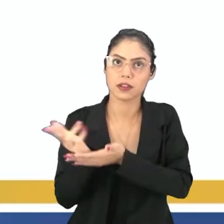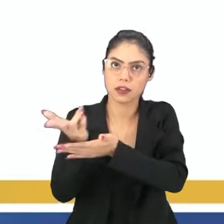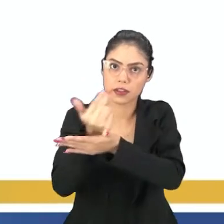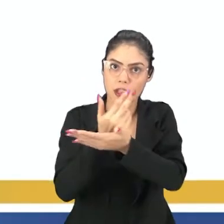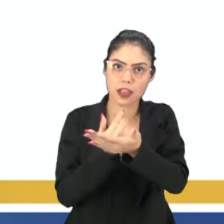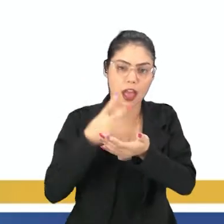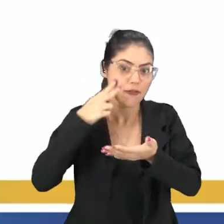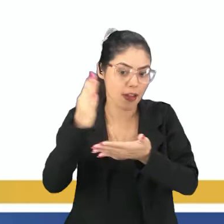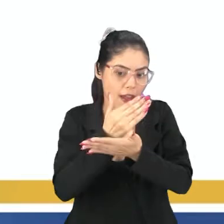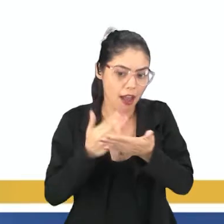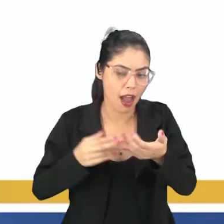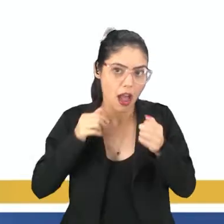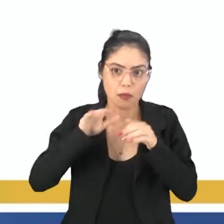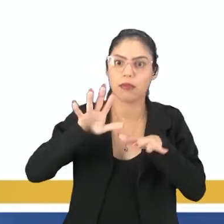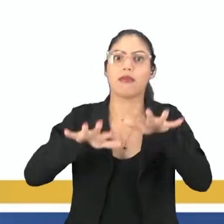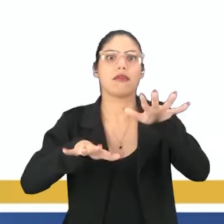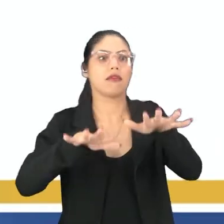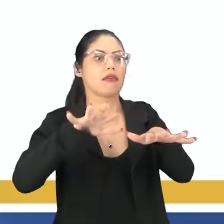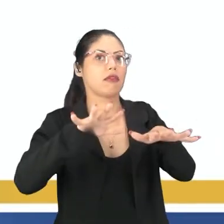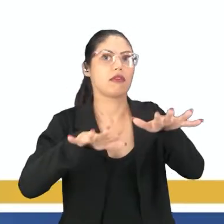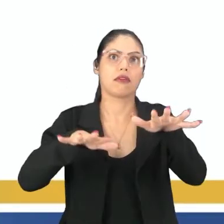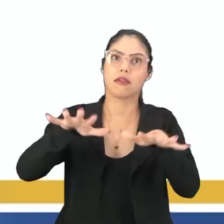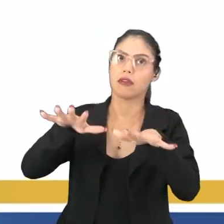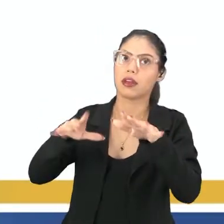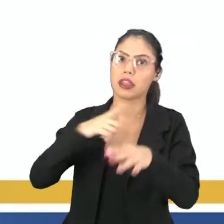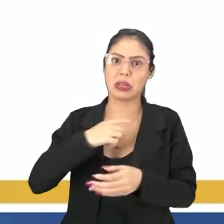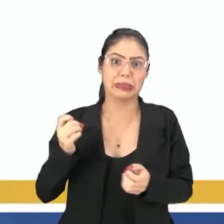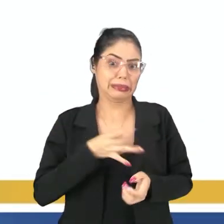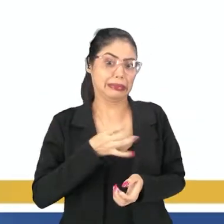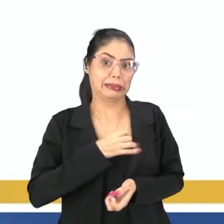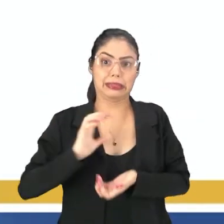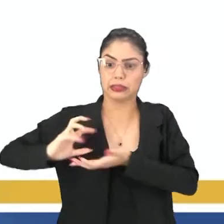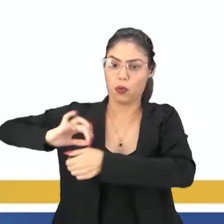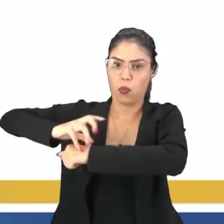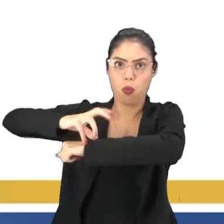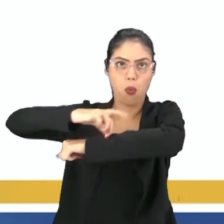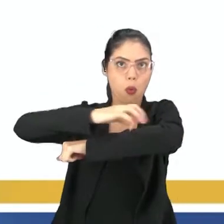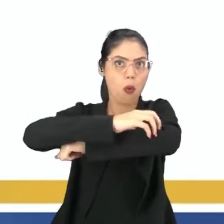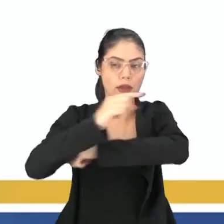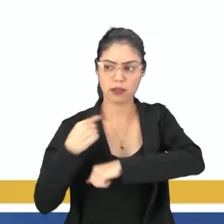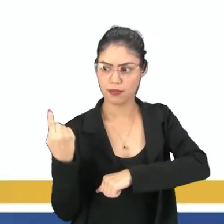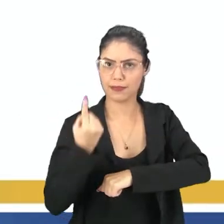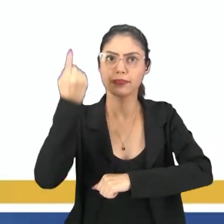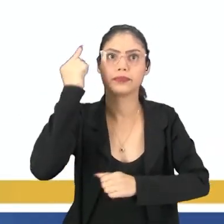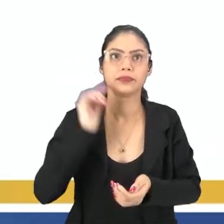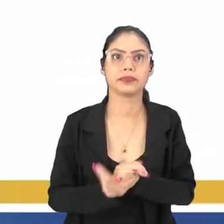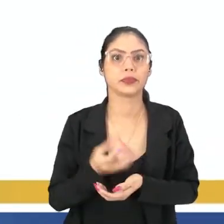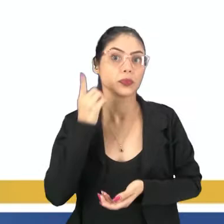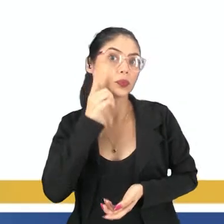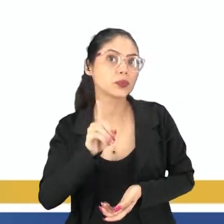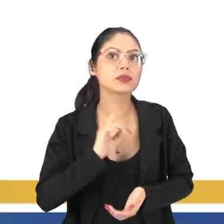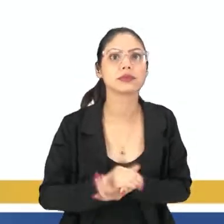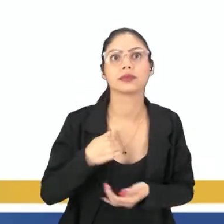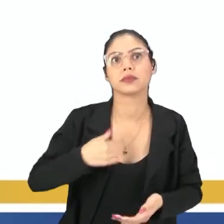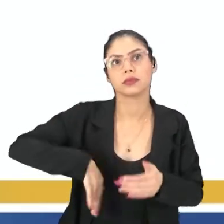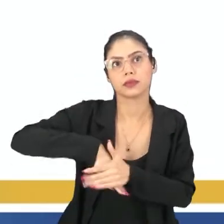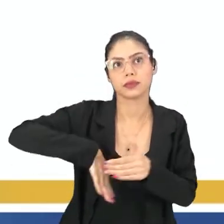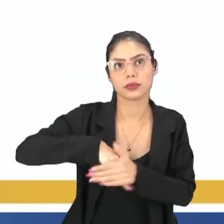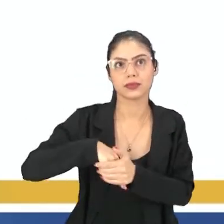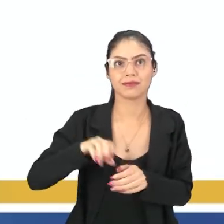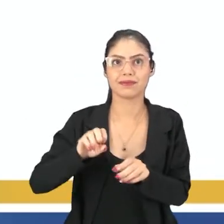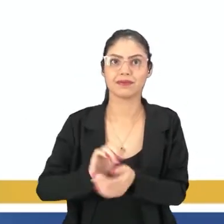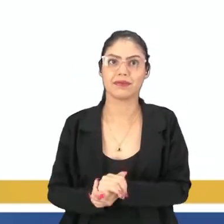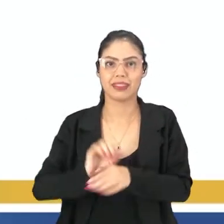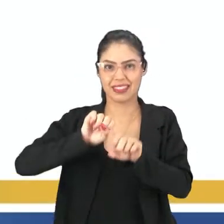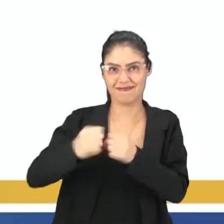sobre zumbis. Tenho muito medo de aranhas e altura. Um dia, como eu estava jogando futebol, caí e